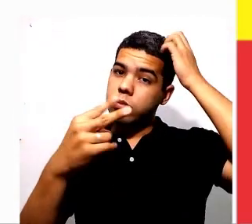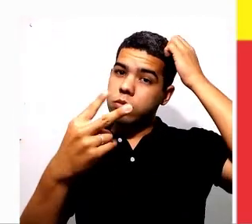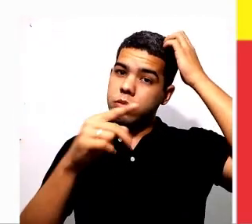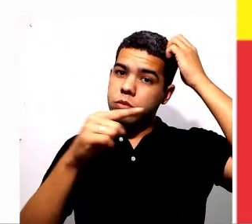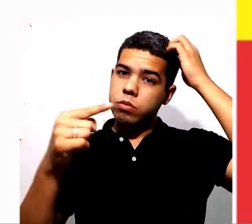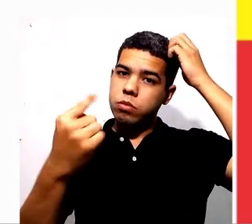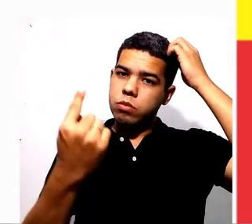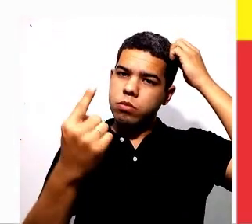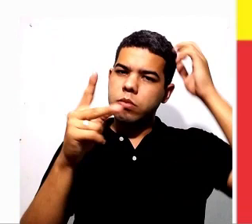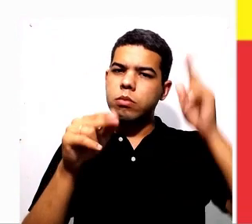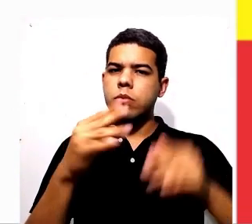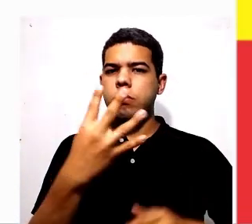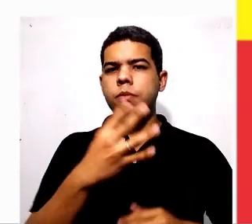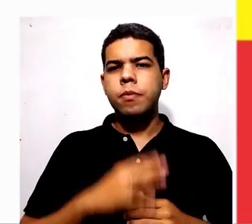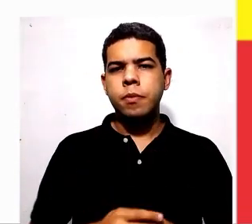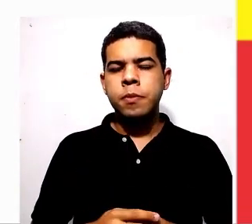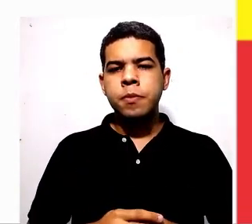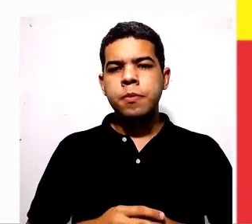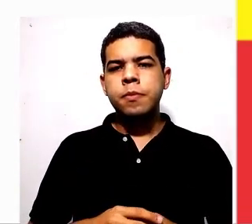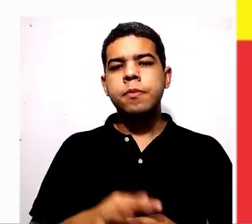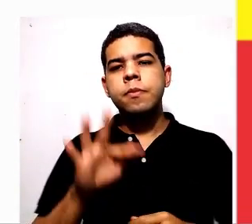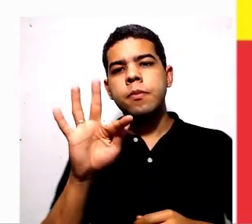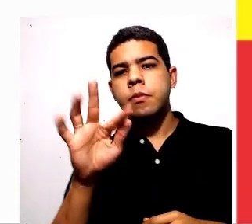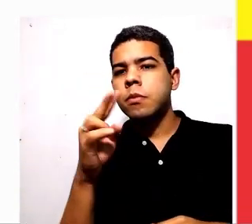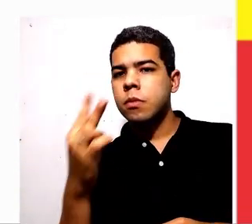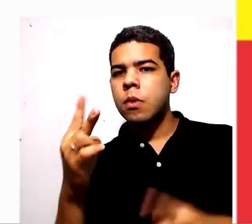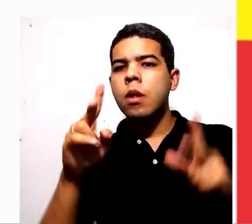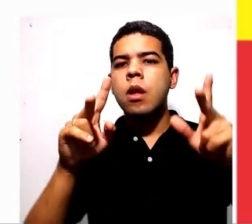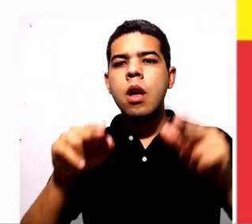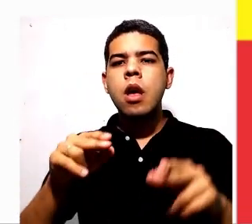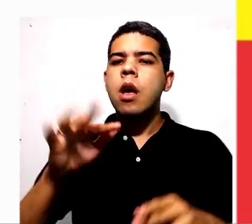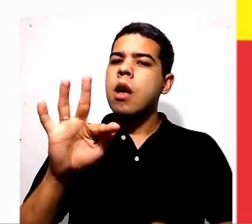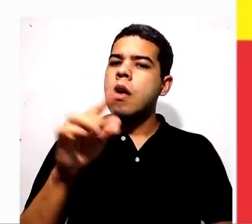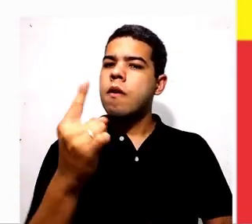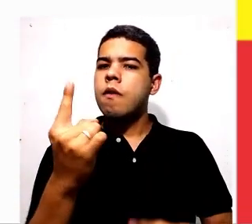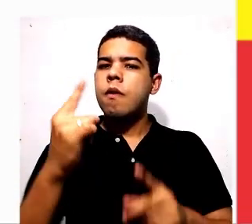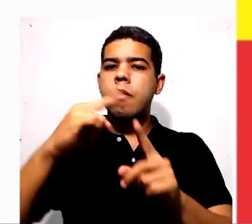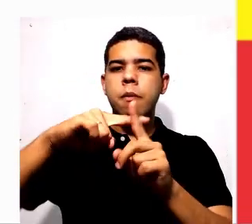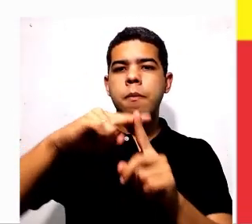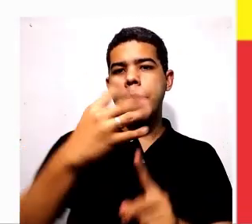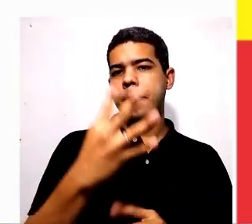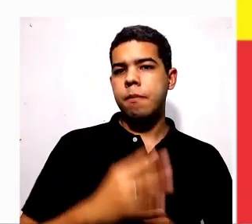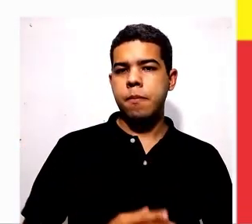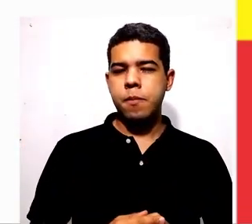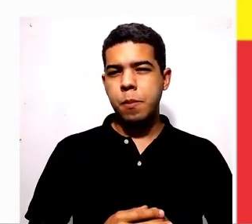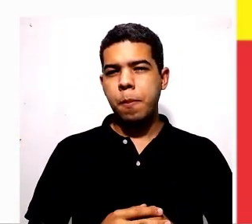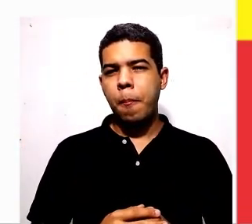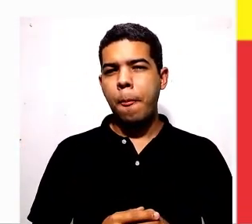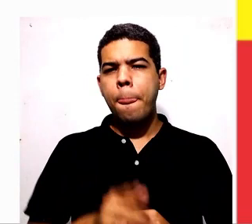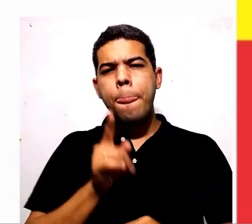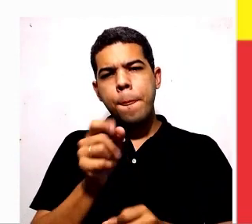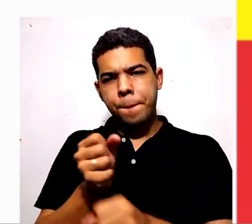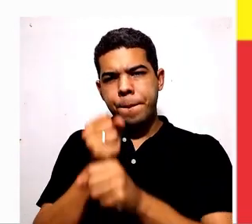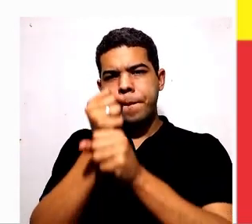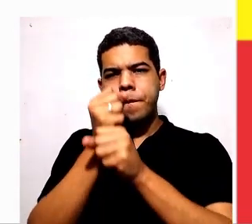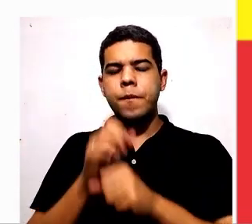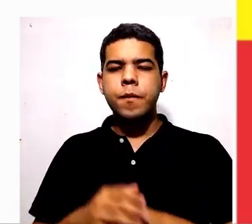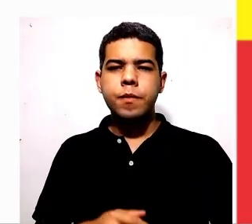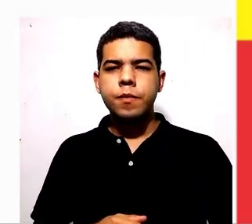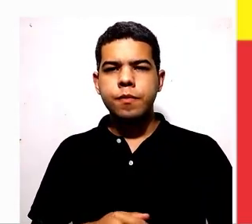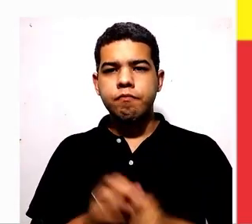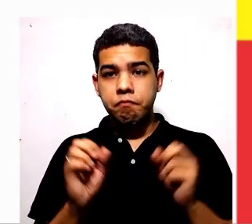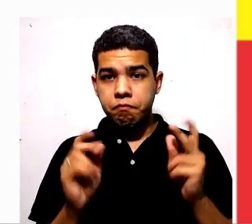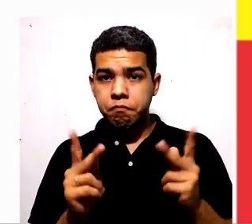2 menos 1 é F1. Então, F2 vai ser igual a F1 mais 4. Você vai